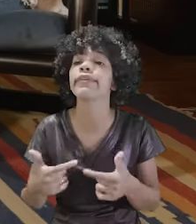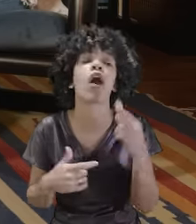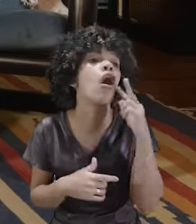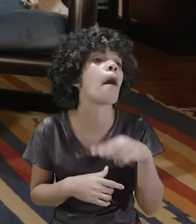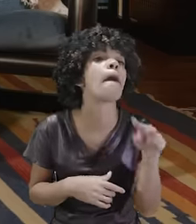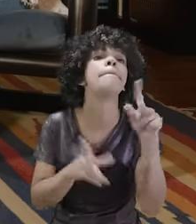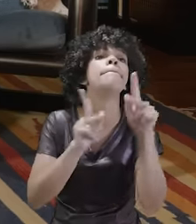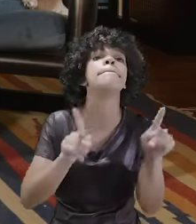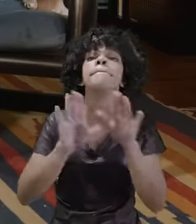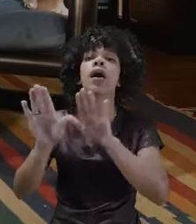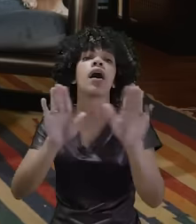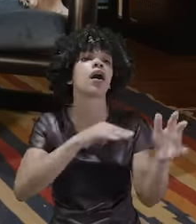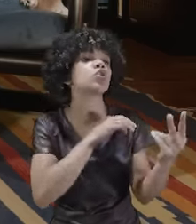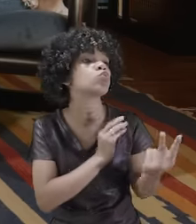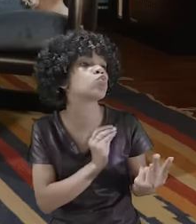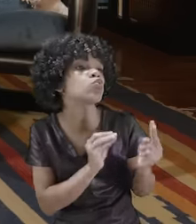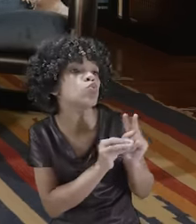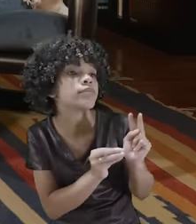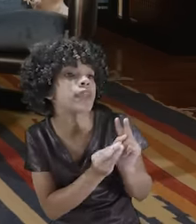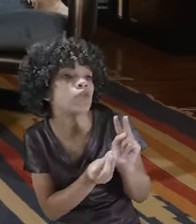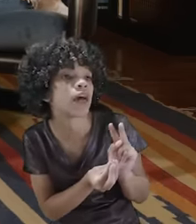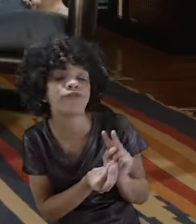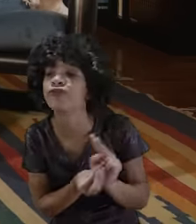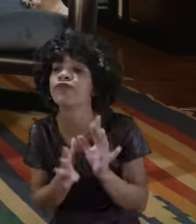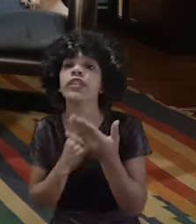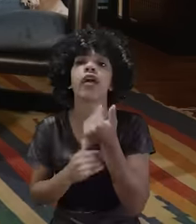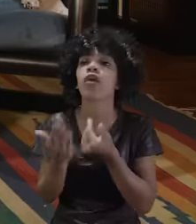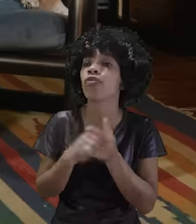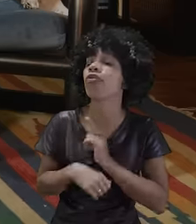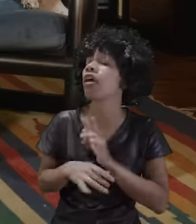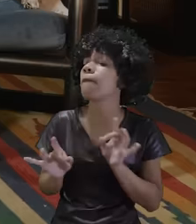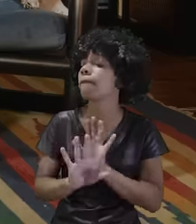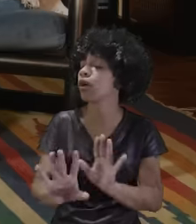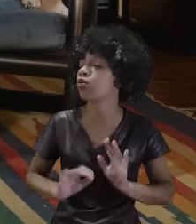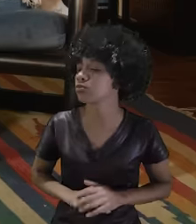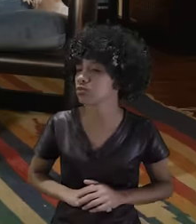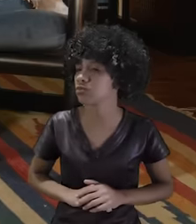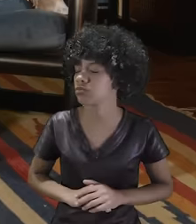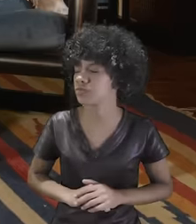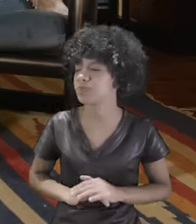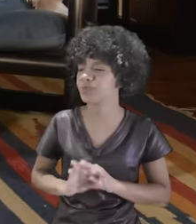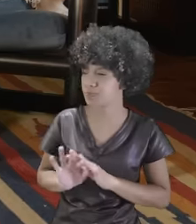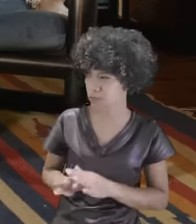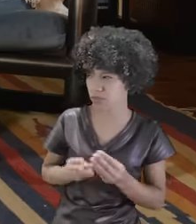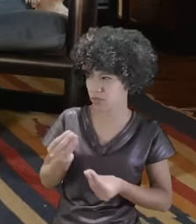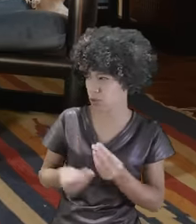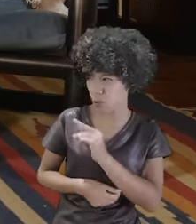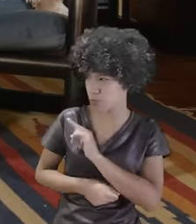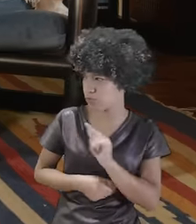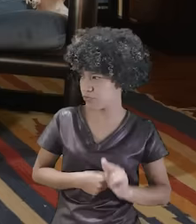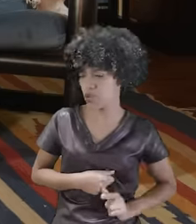para as pessoas que eram na casa dele tem comida vão ficar aqui pronto Como que o